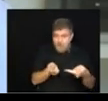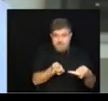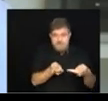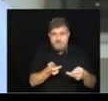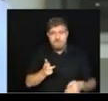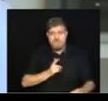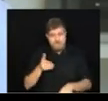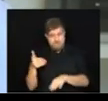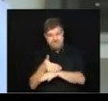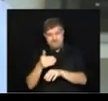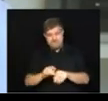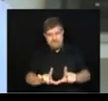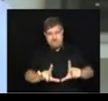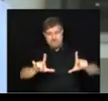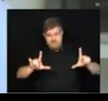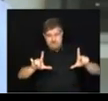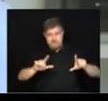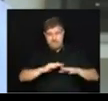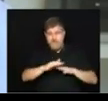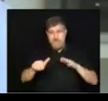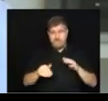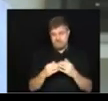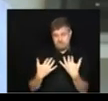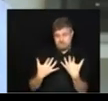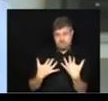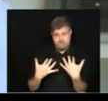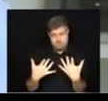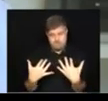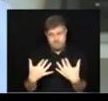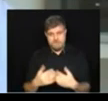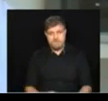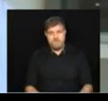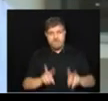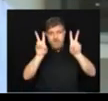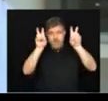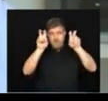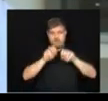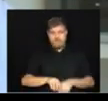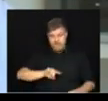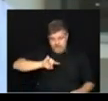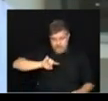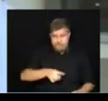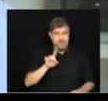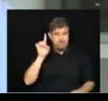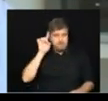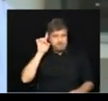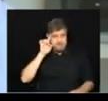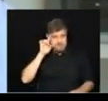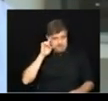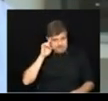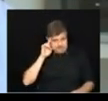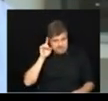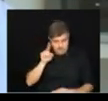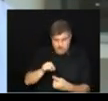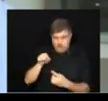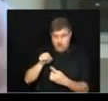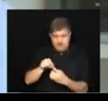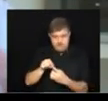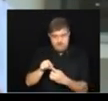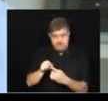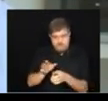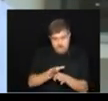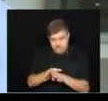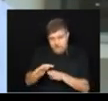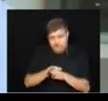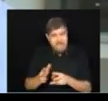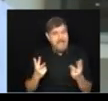para participar e todos os seus ouvintes em relação aos 1.000 dias, que é dirigida justamente àquilo que foi o